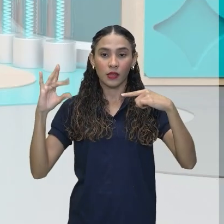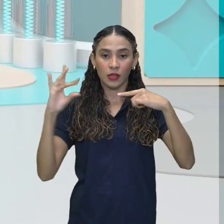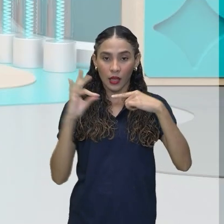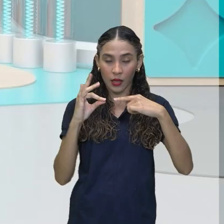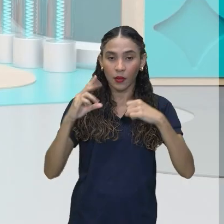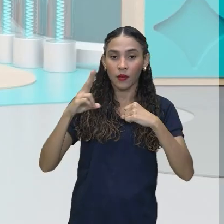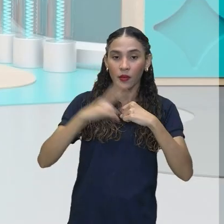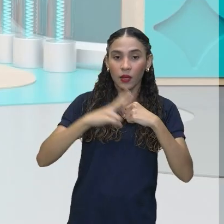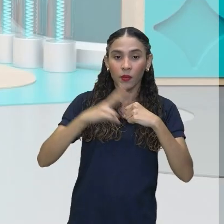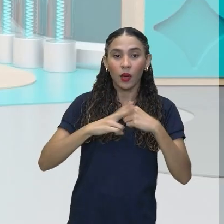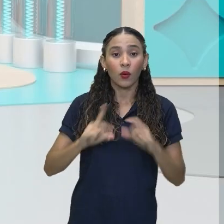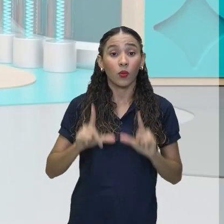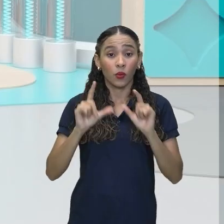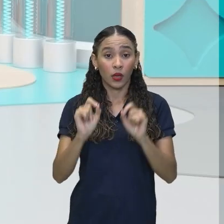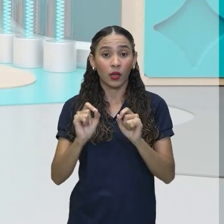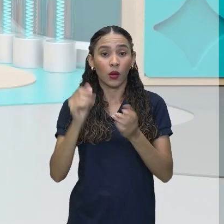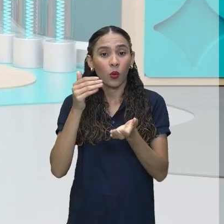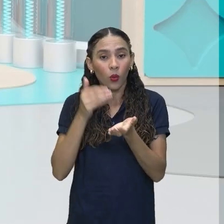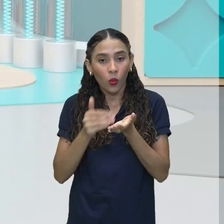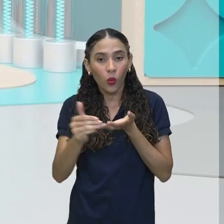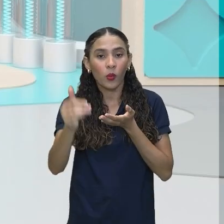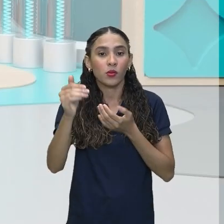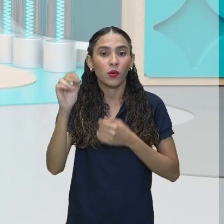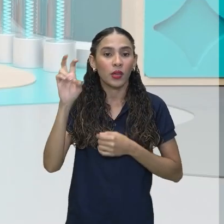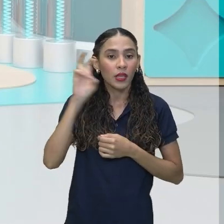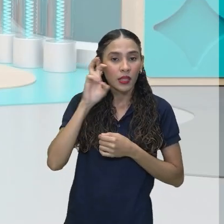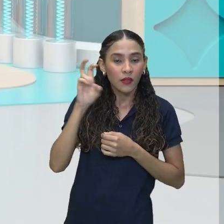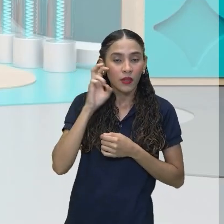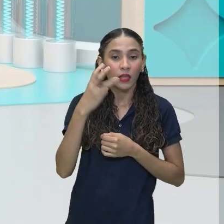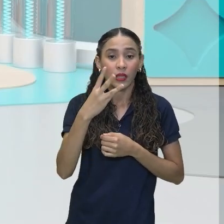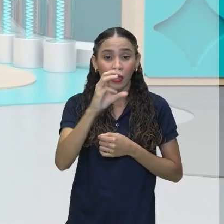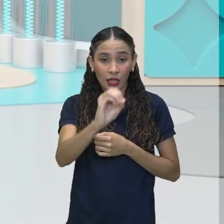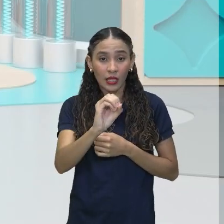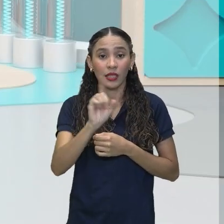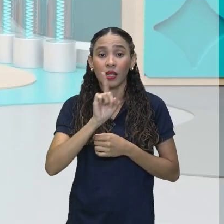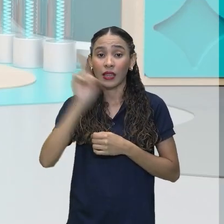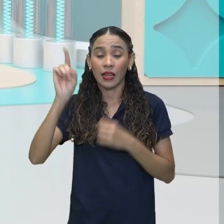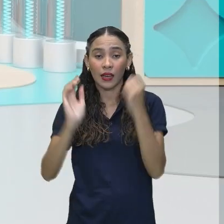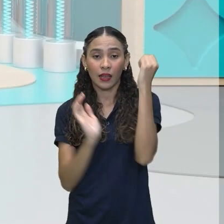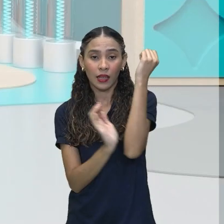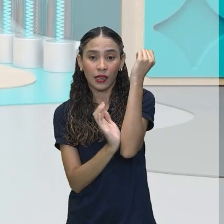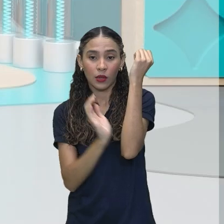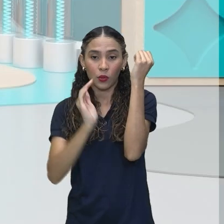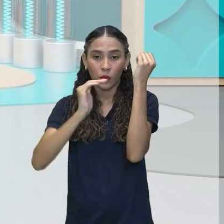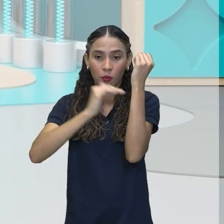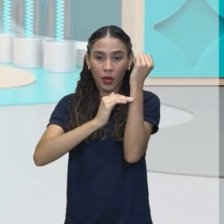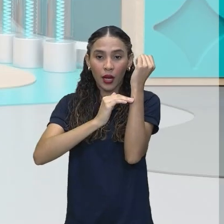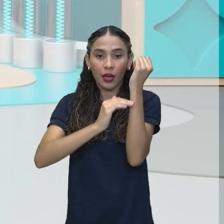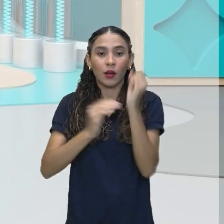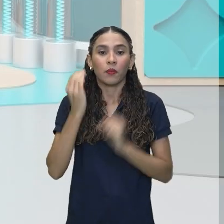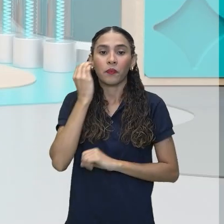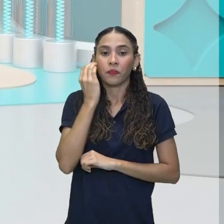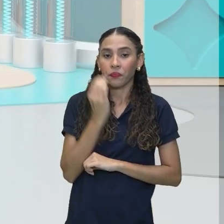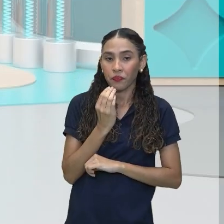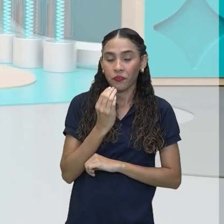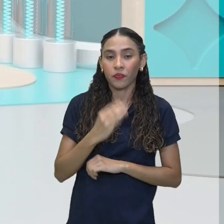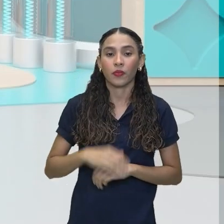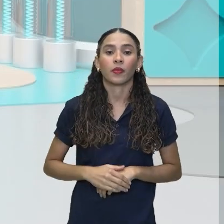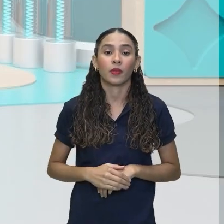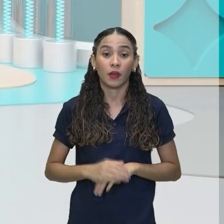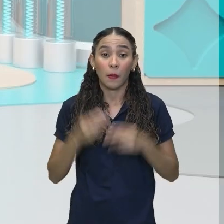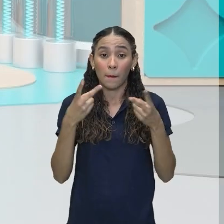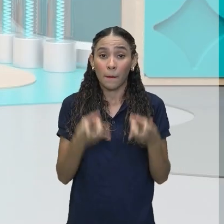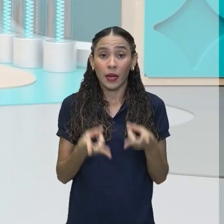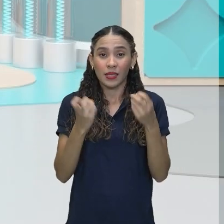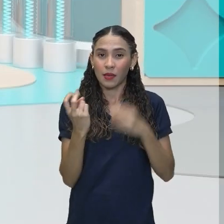verbal começou nesta quinta-feira, 30, em Dubai, nos Emirados Árabes Unidos. Note que,